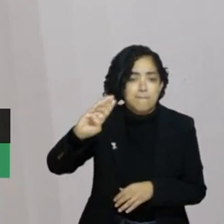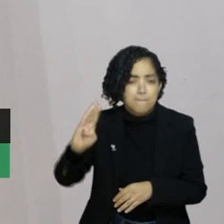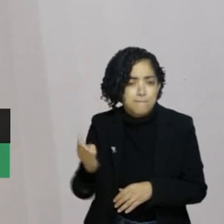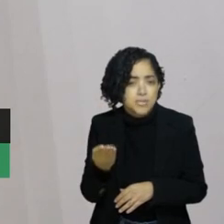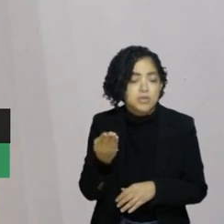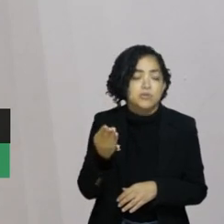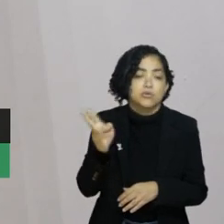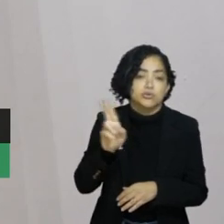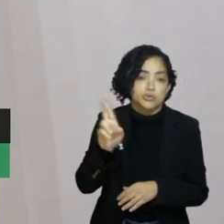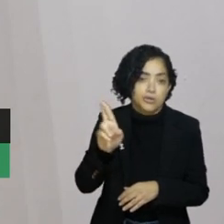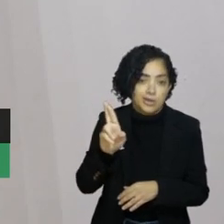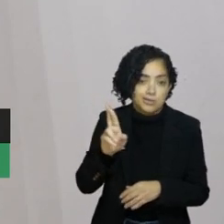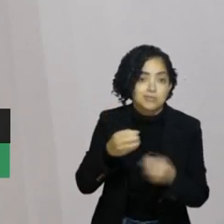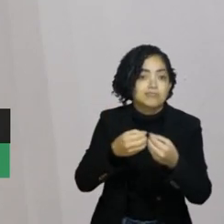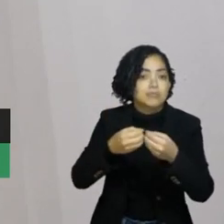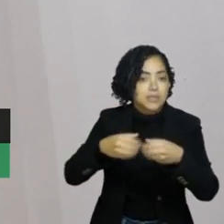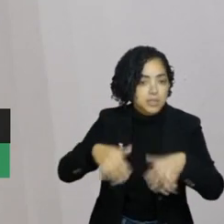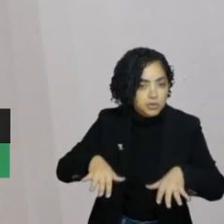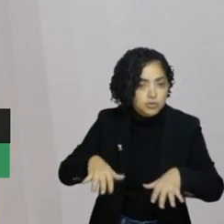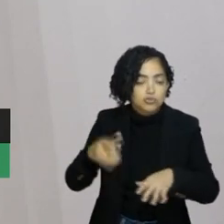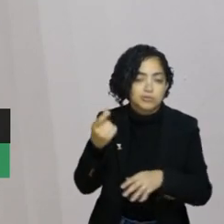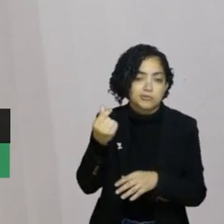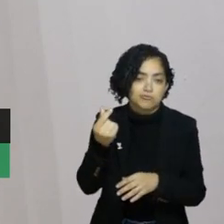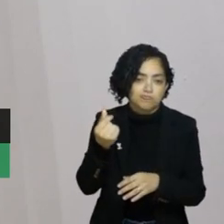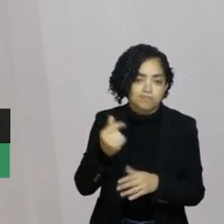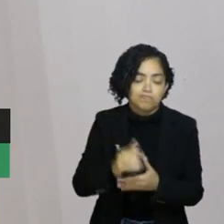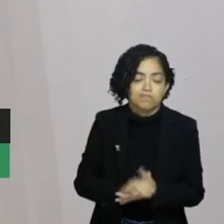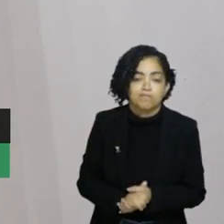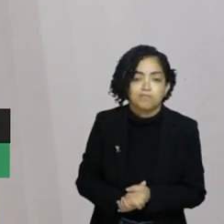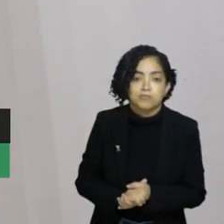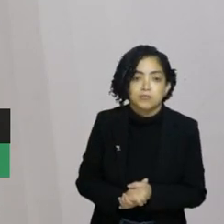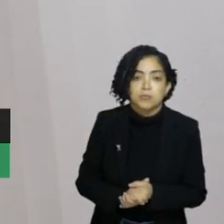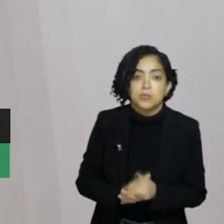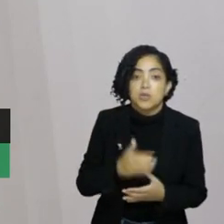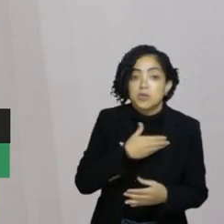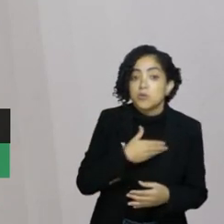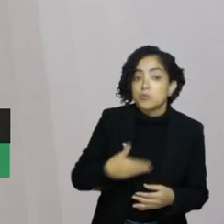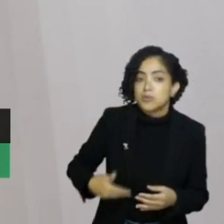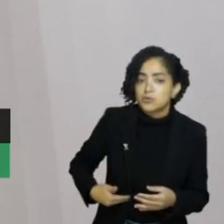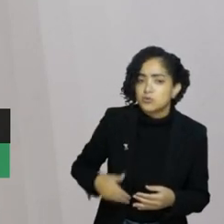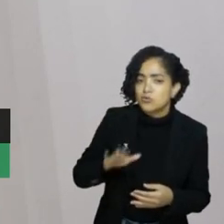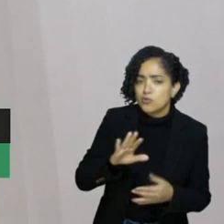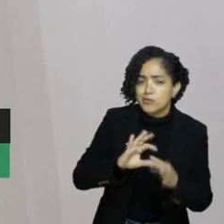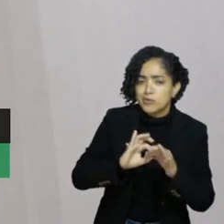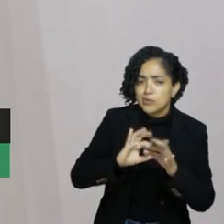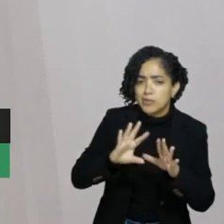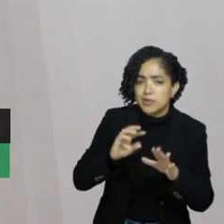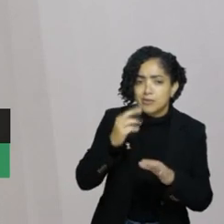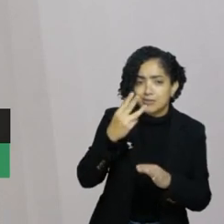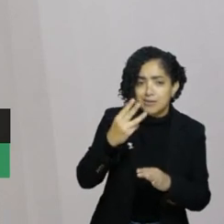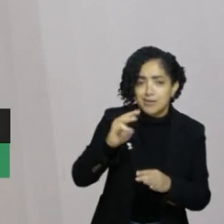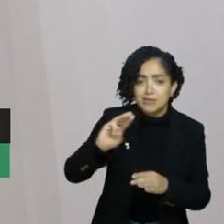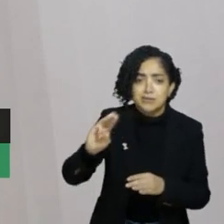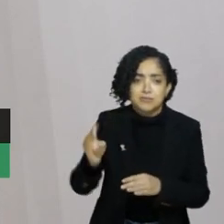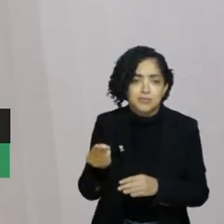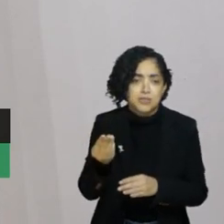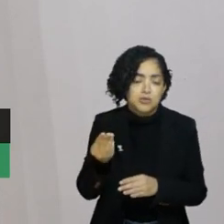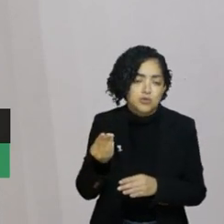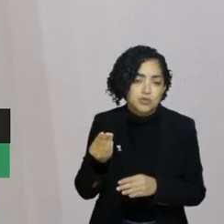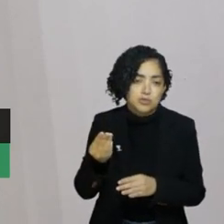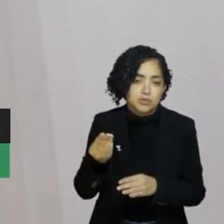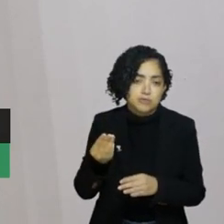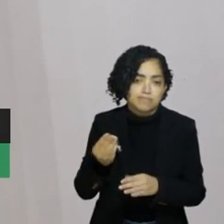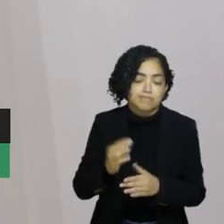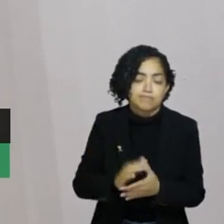mesmo tempo, os sucessivos governos liberaram apenas 3 bilhões de reais